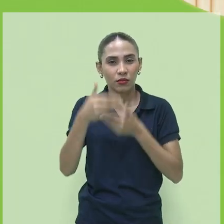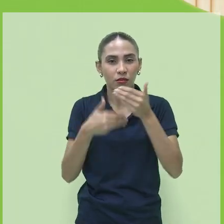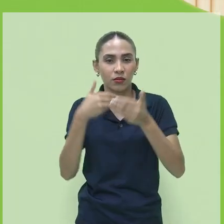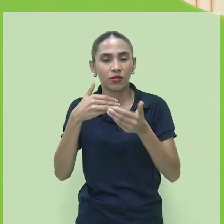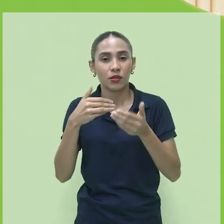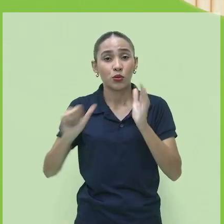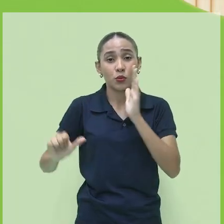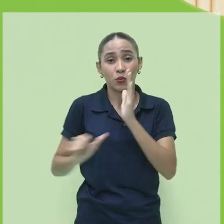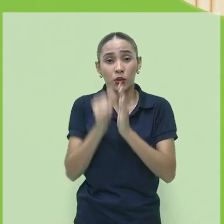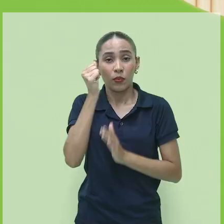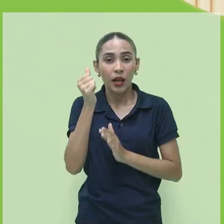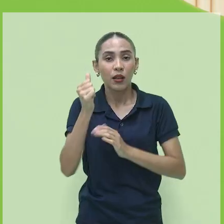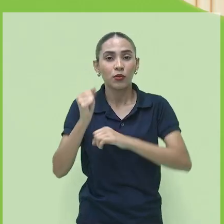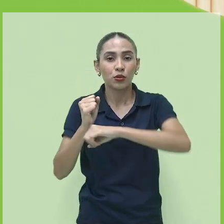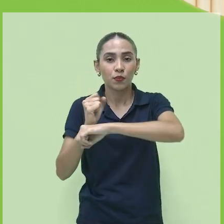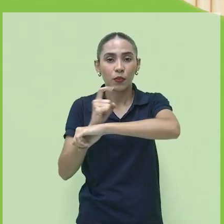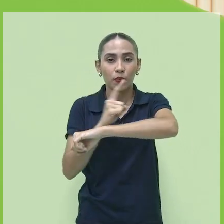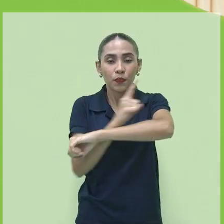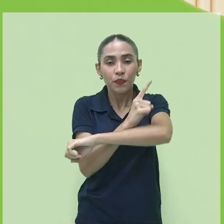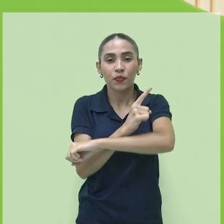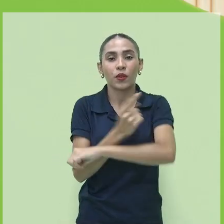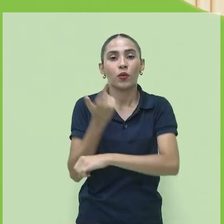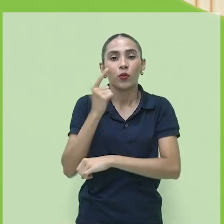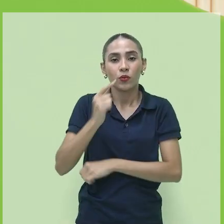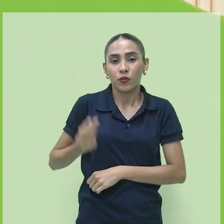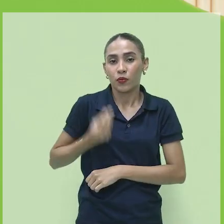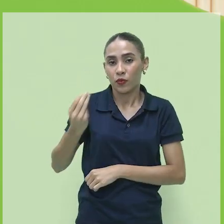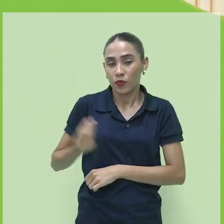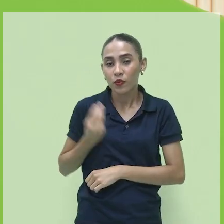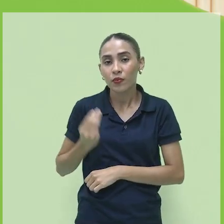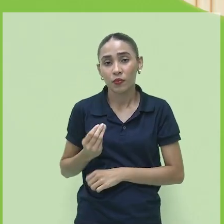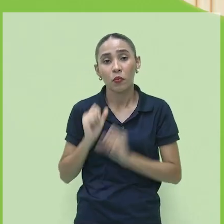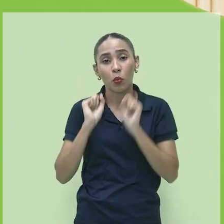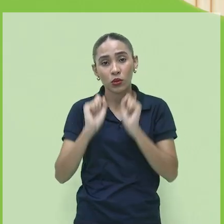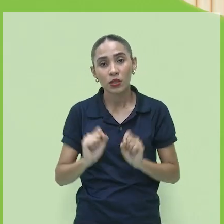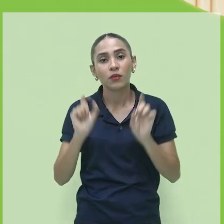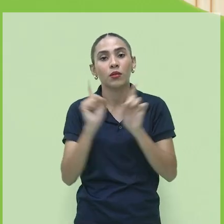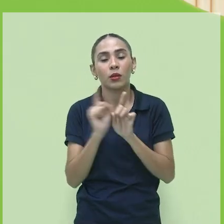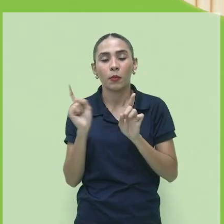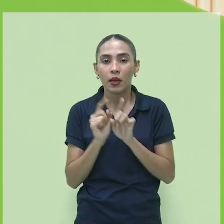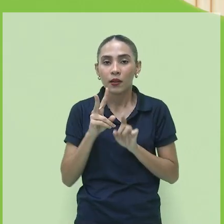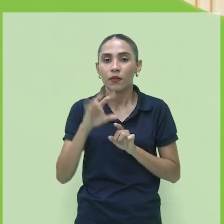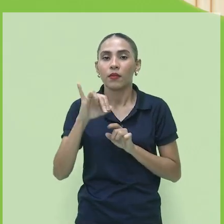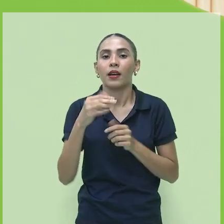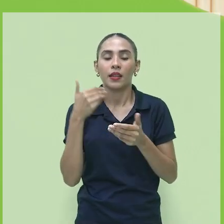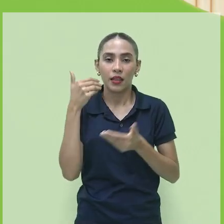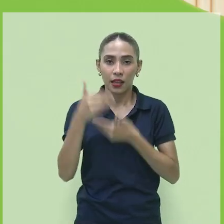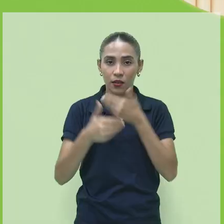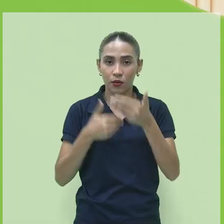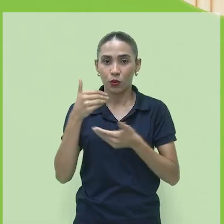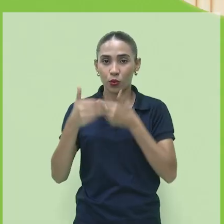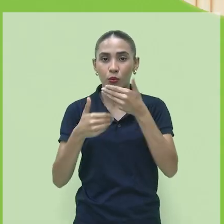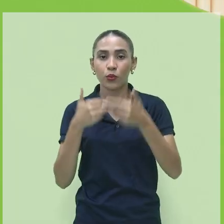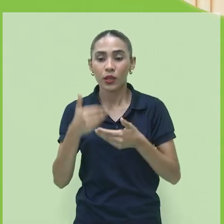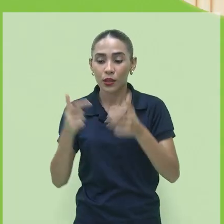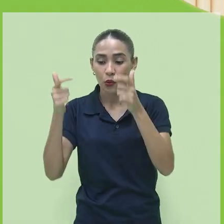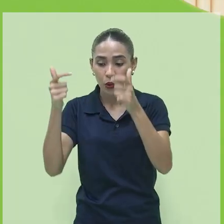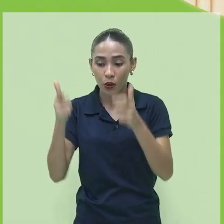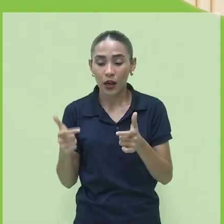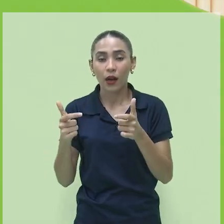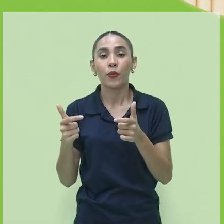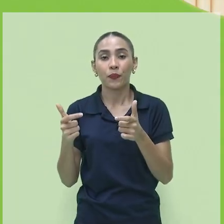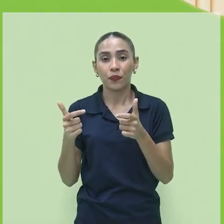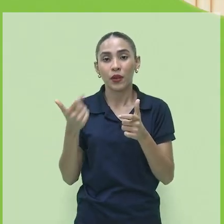primeiros indivíduos, né, que habitaram no planeta, quer dizer que possivelmente ela vai evoluir, né,